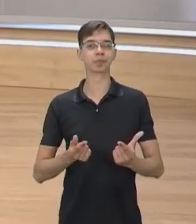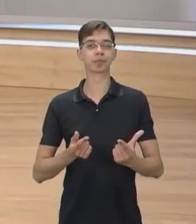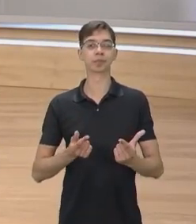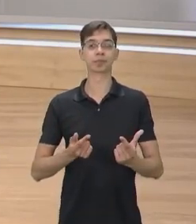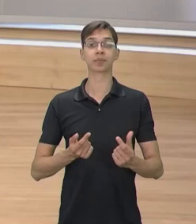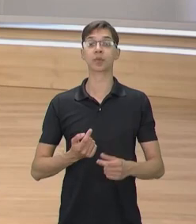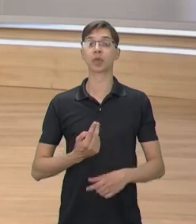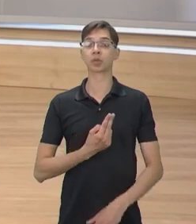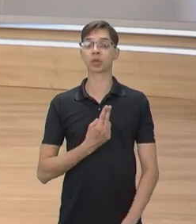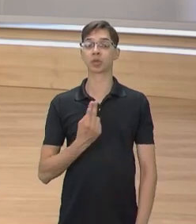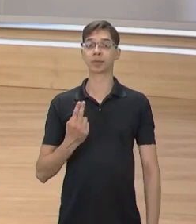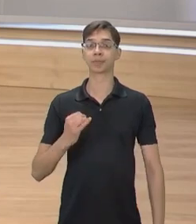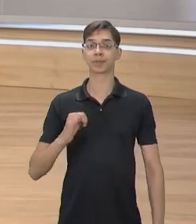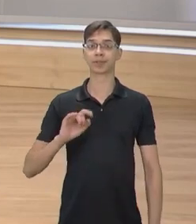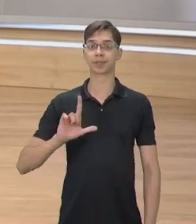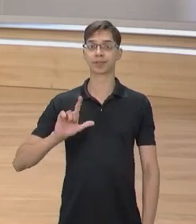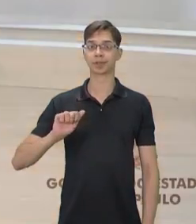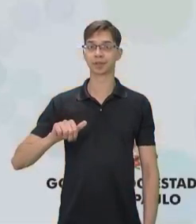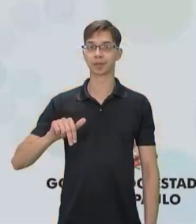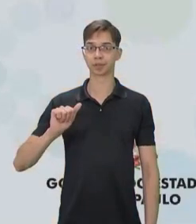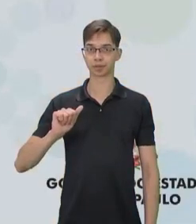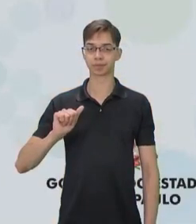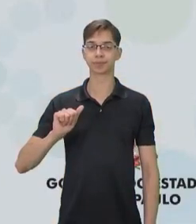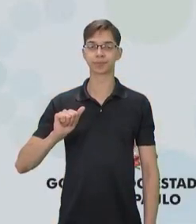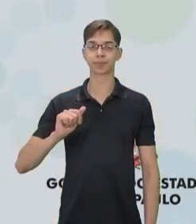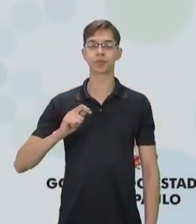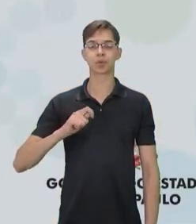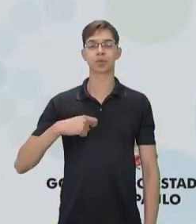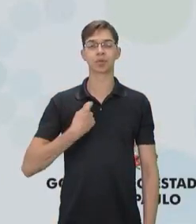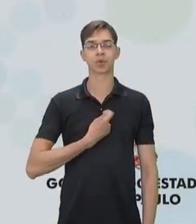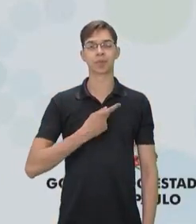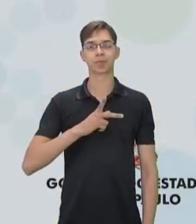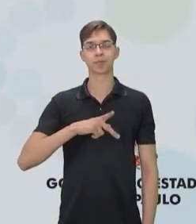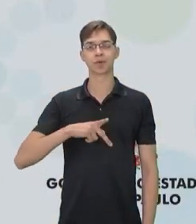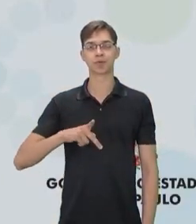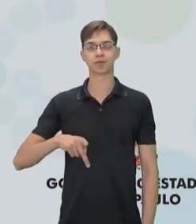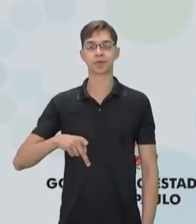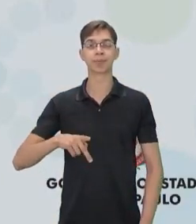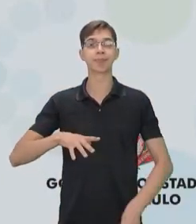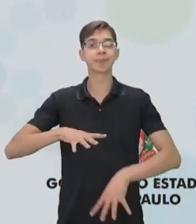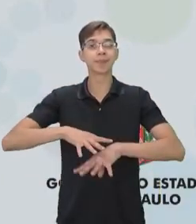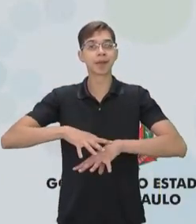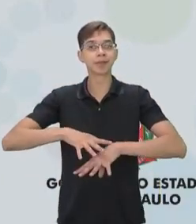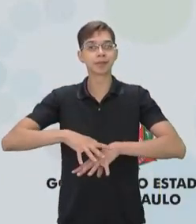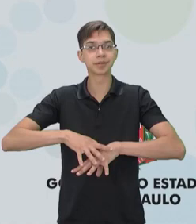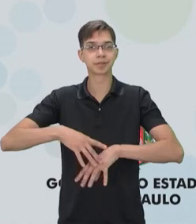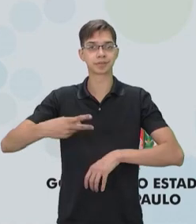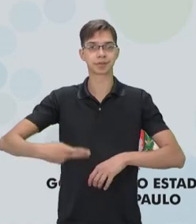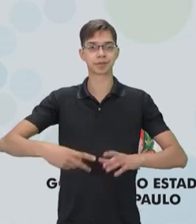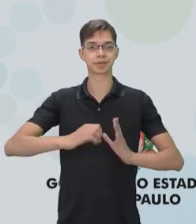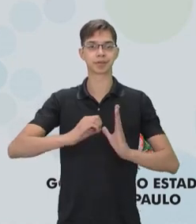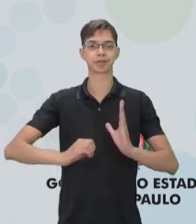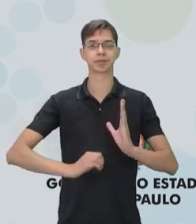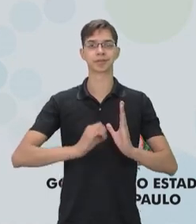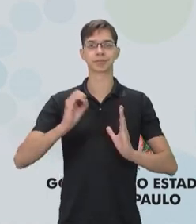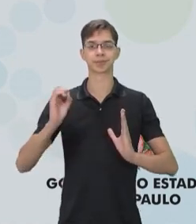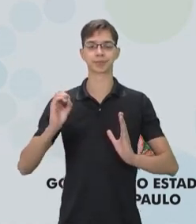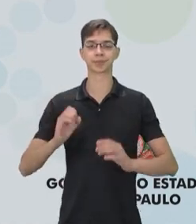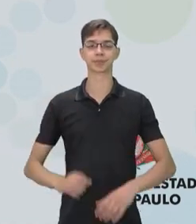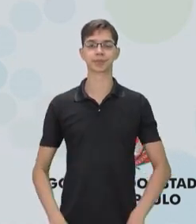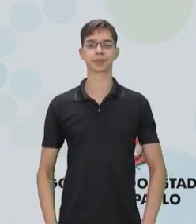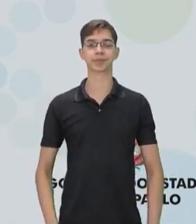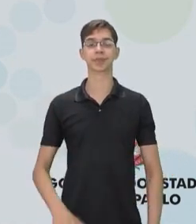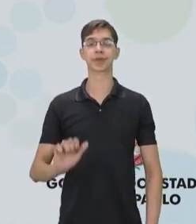nome é Ilana. Sou professora de matemática aqui do Centro de Mídias e hoje nós vamos fazer a correção da avaliação diagnóstica